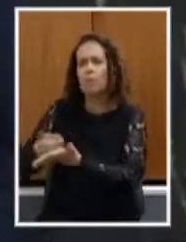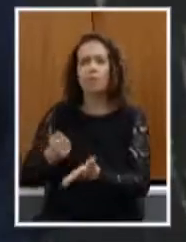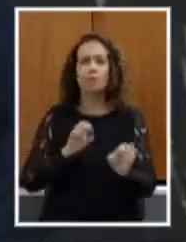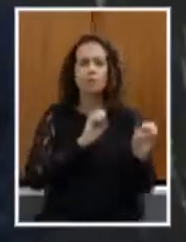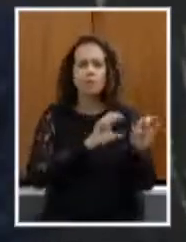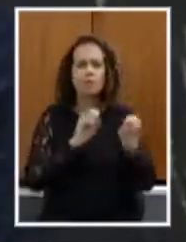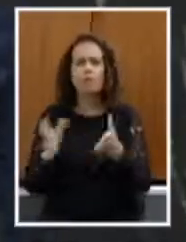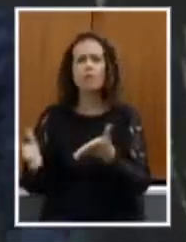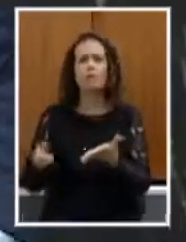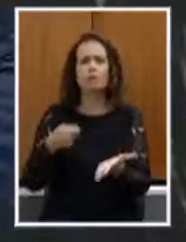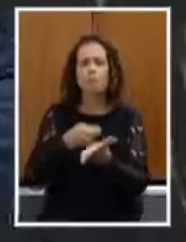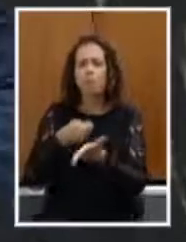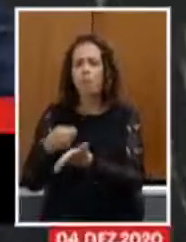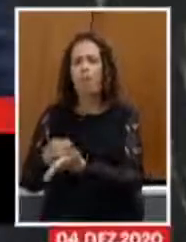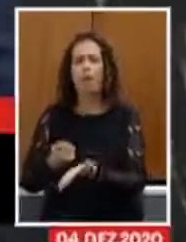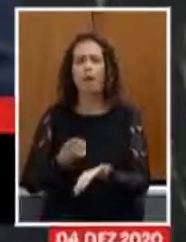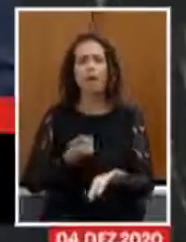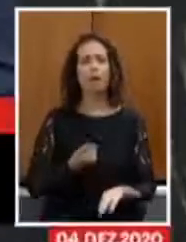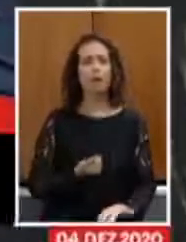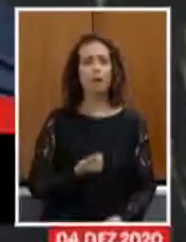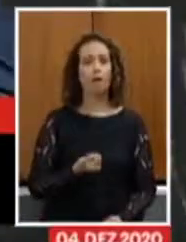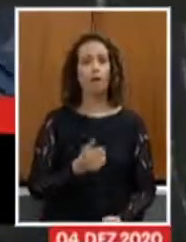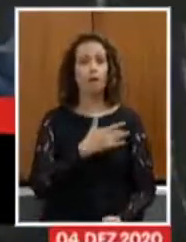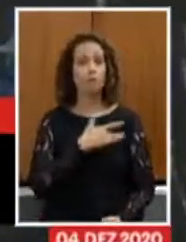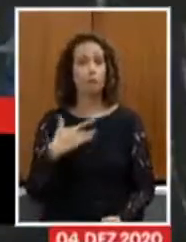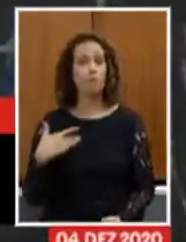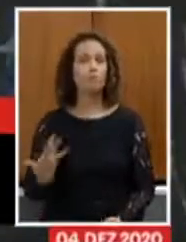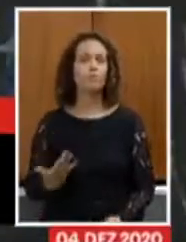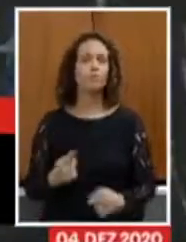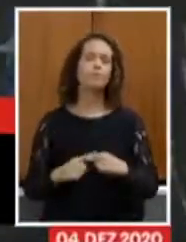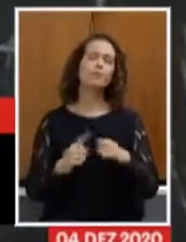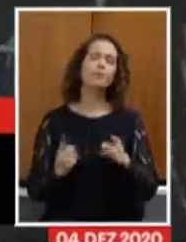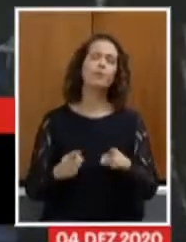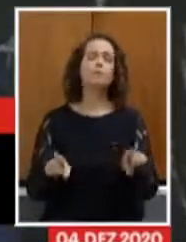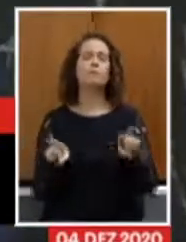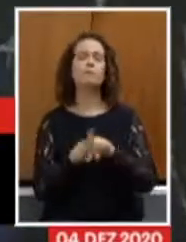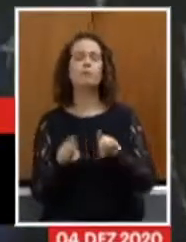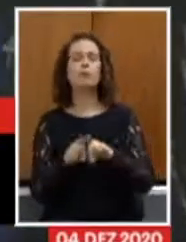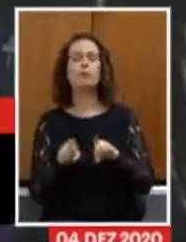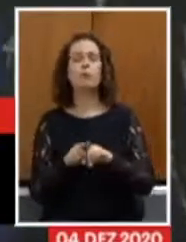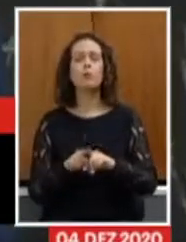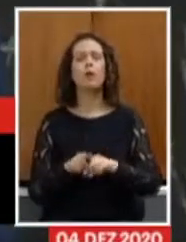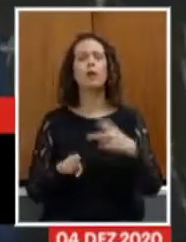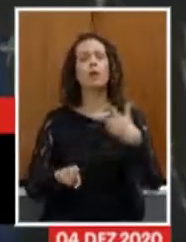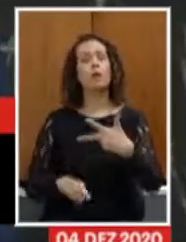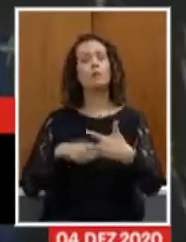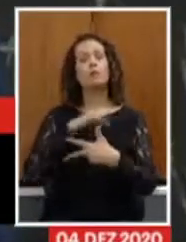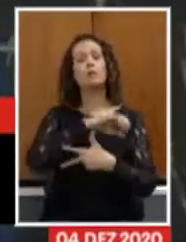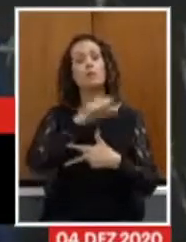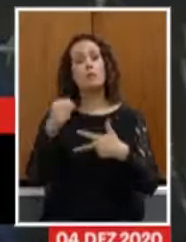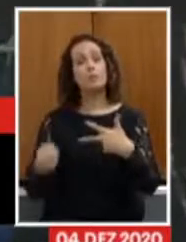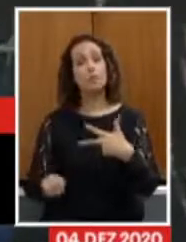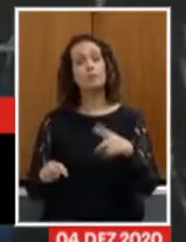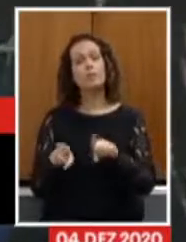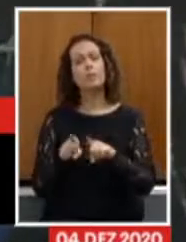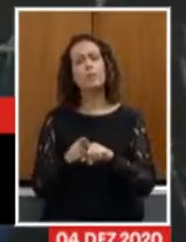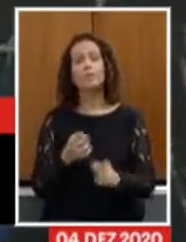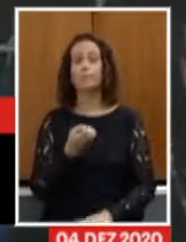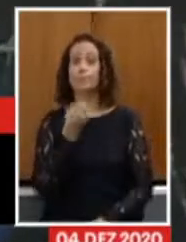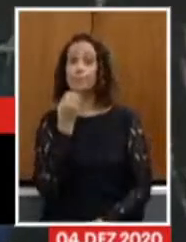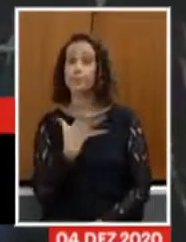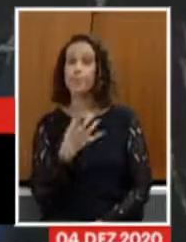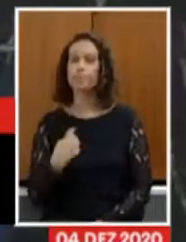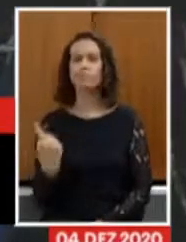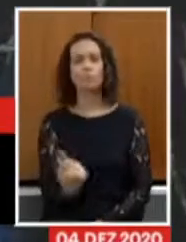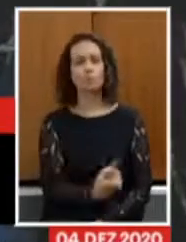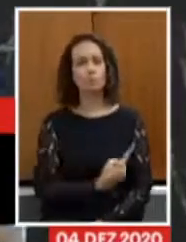educação e também o repasse aos demais poderes. Então, seria muito bom se nós pudéssemos